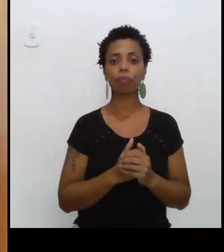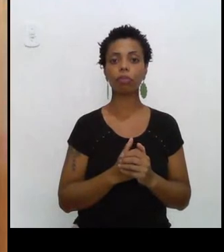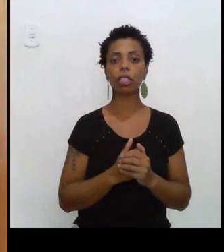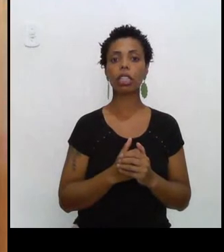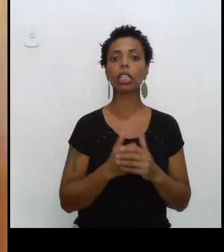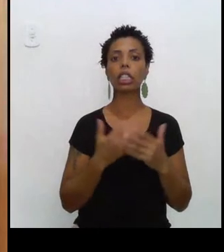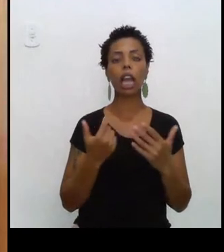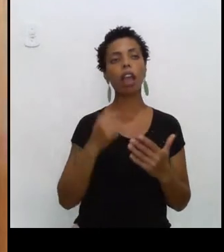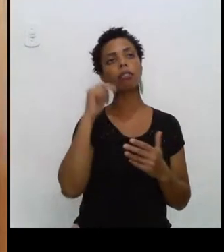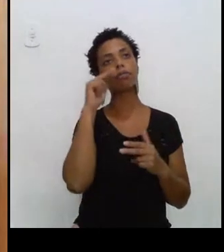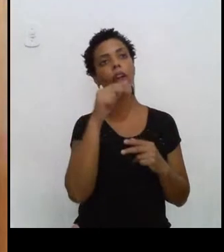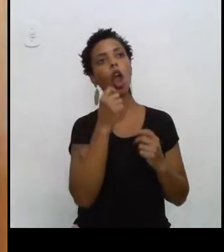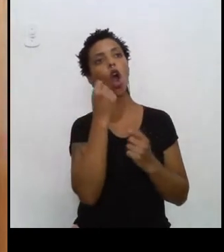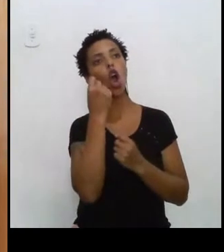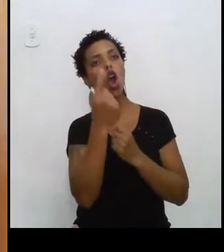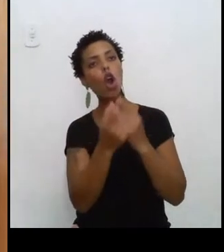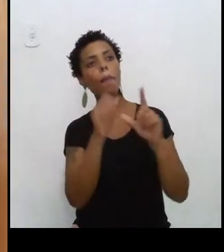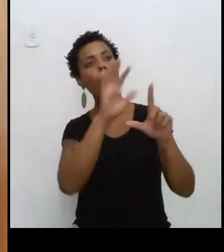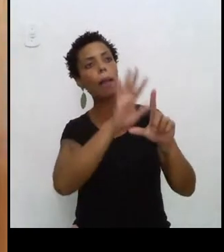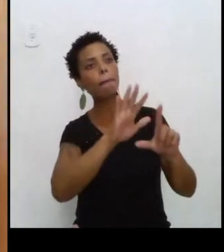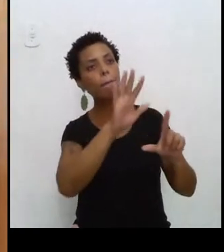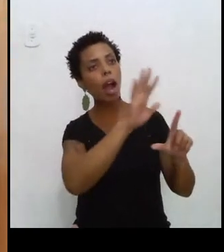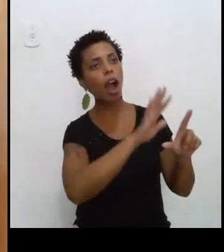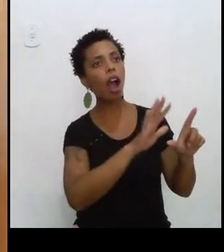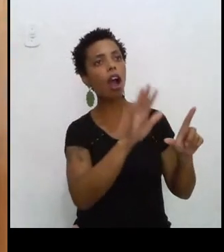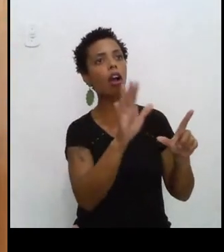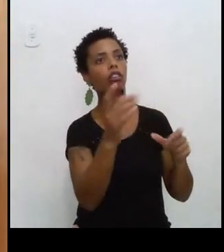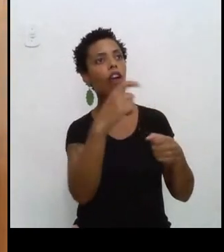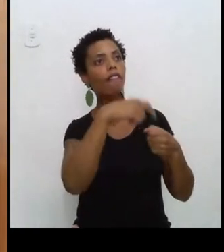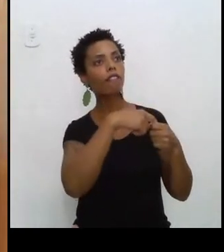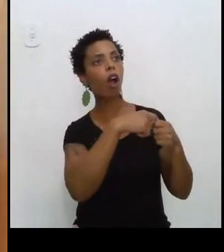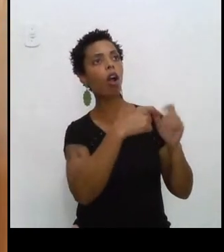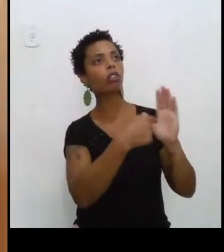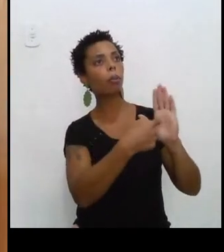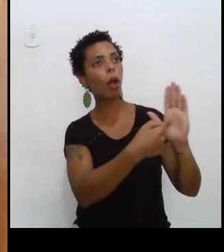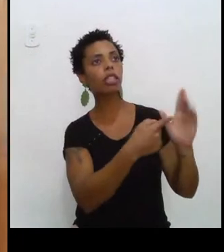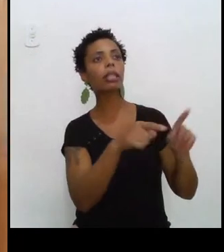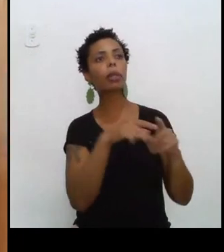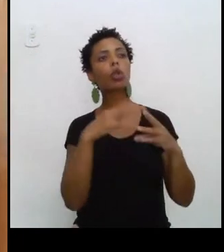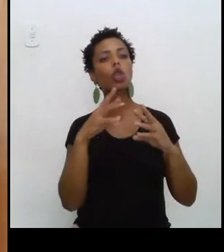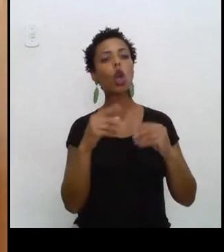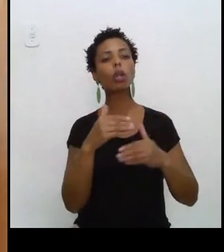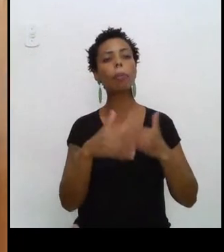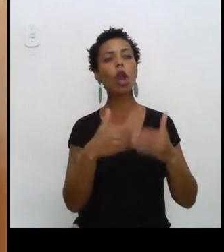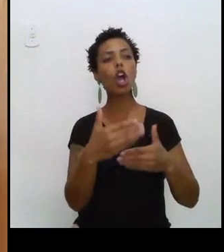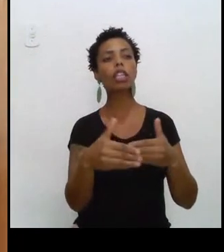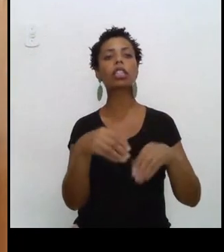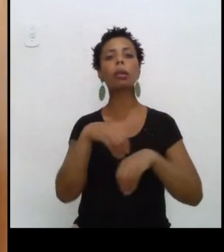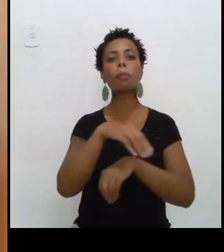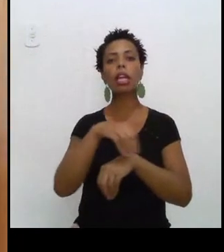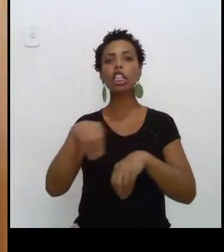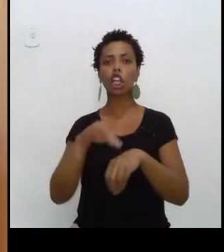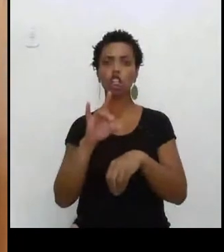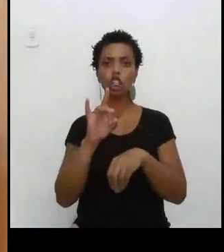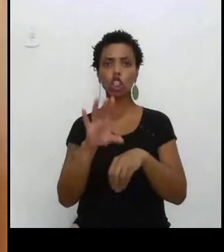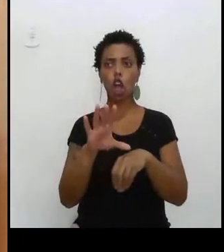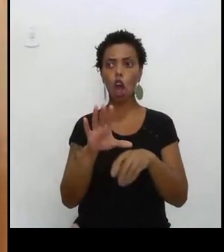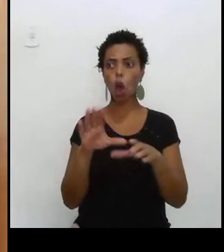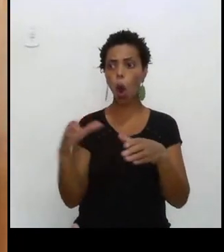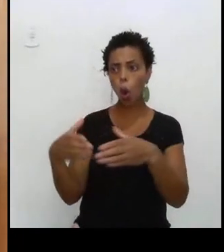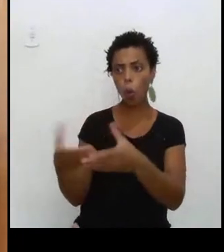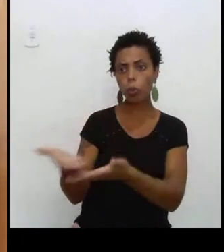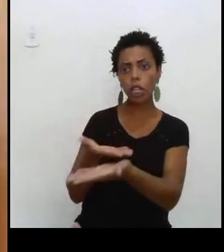assento como todo esse processo la mediación mas realmente é olha a comunidade ainda tá me André é